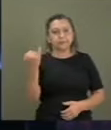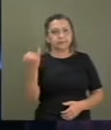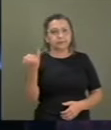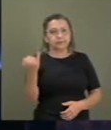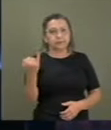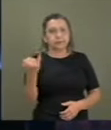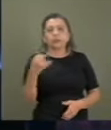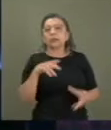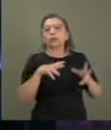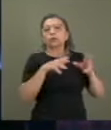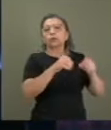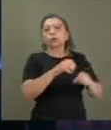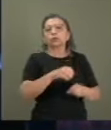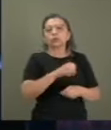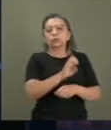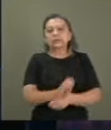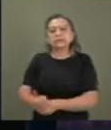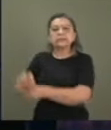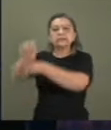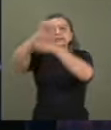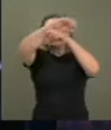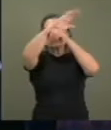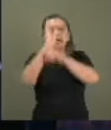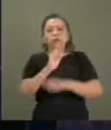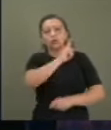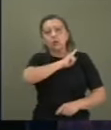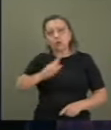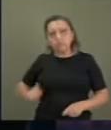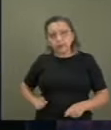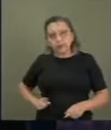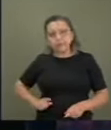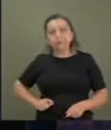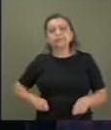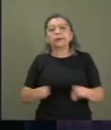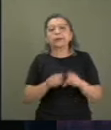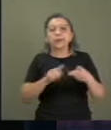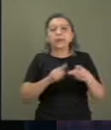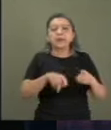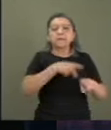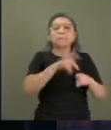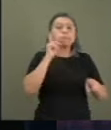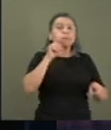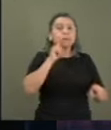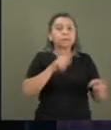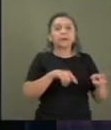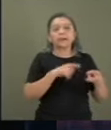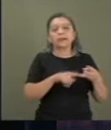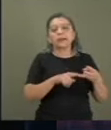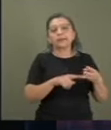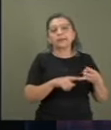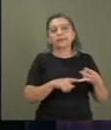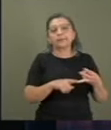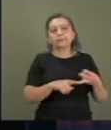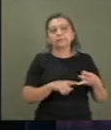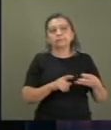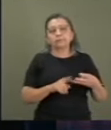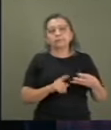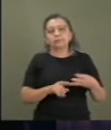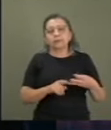que os governos do Brasil e dos Estados Unidos, via o presidente Lula e o